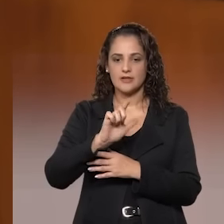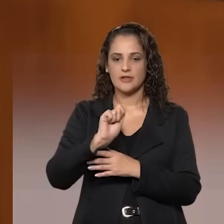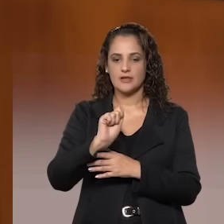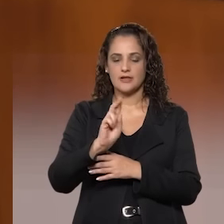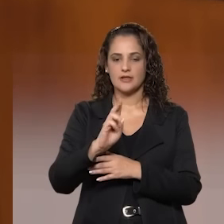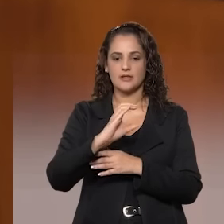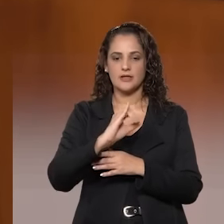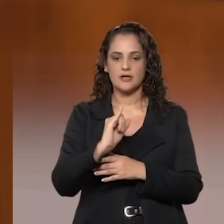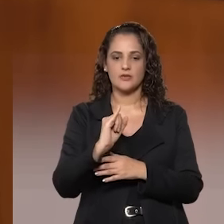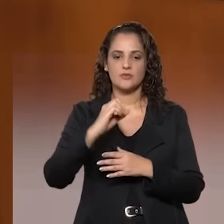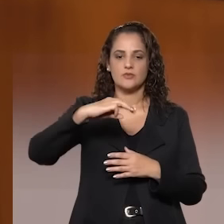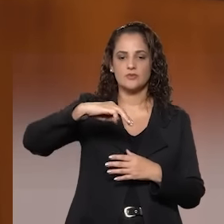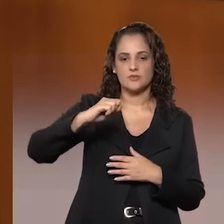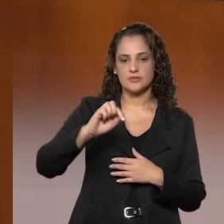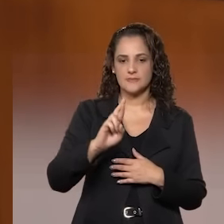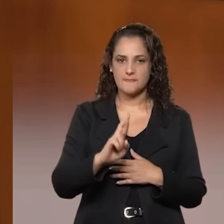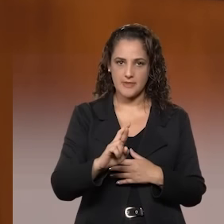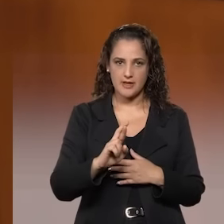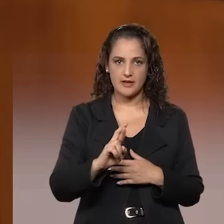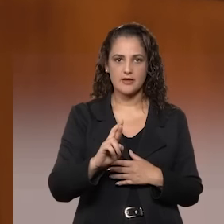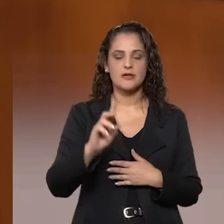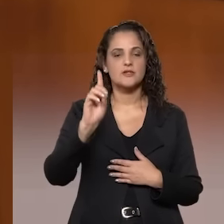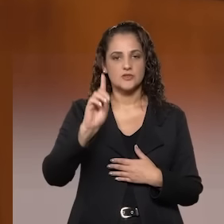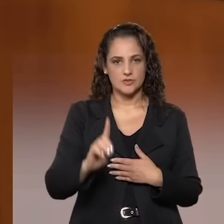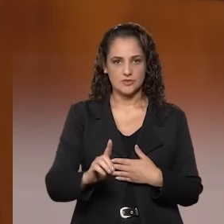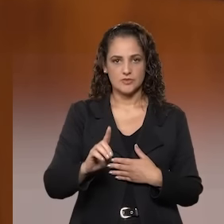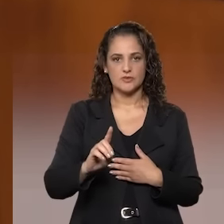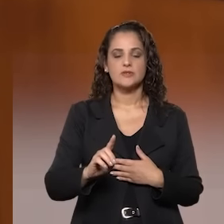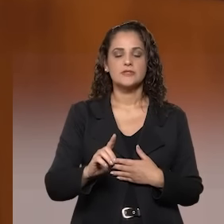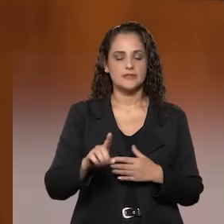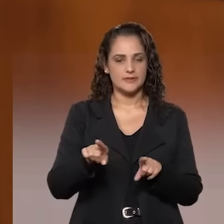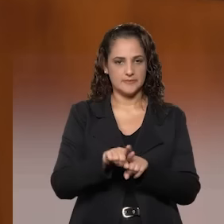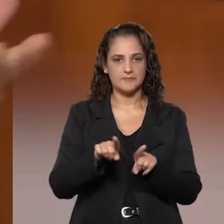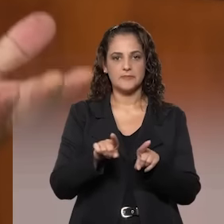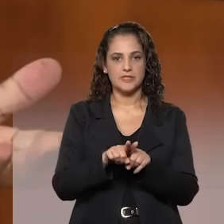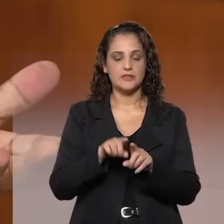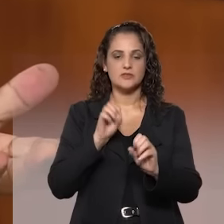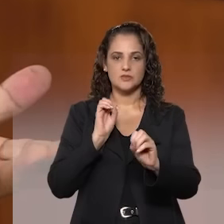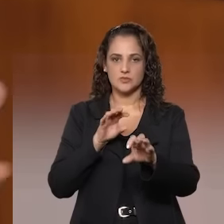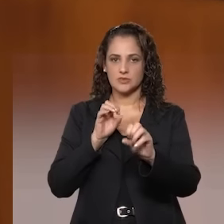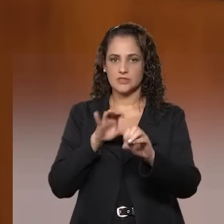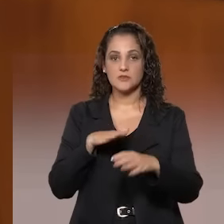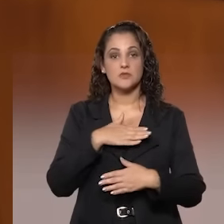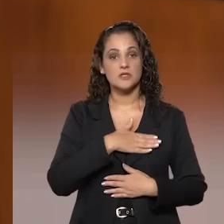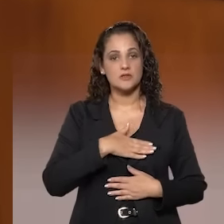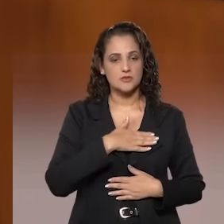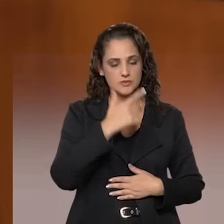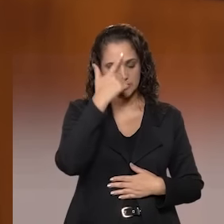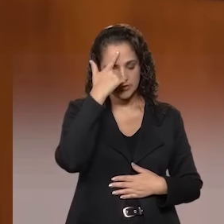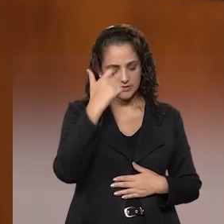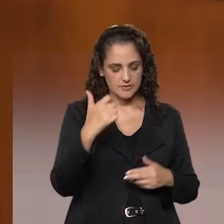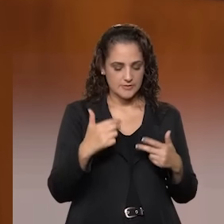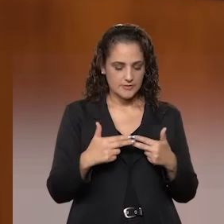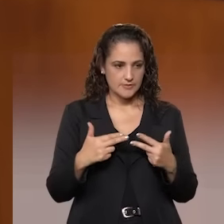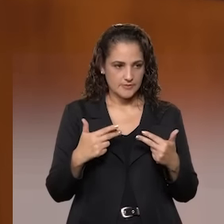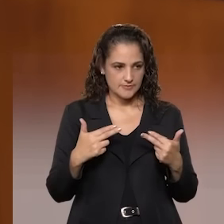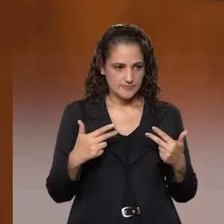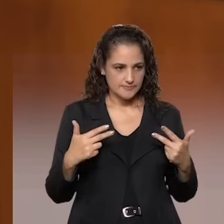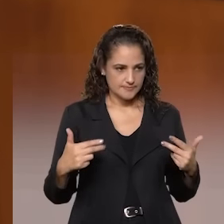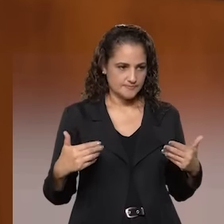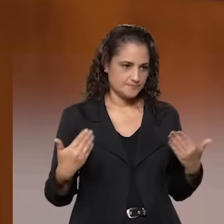educação e ela gostou da ideia da diversidade e daí Bradesco entrou na minha vida